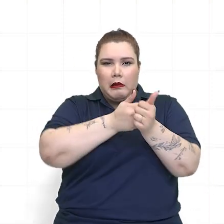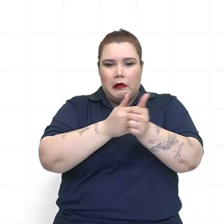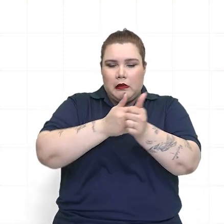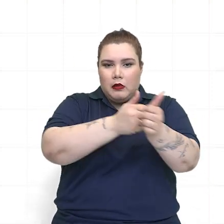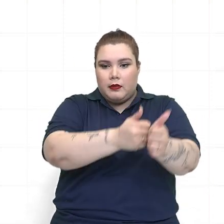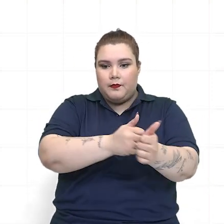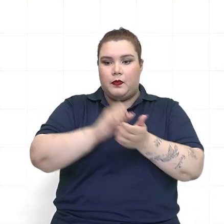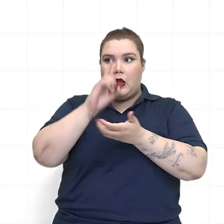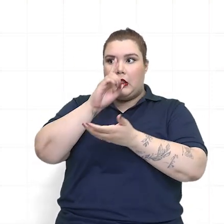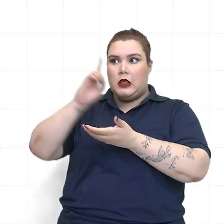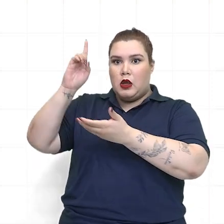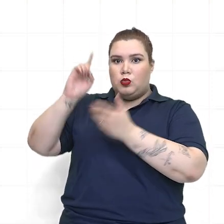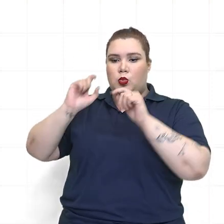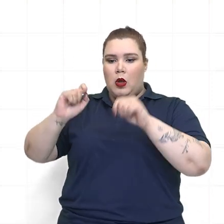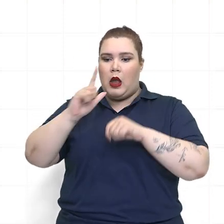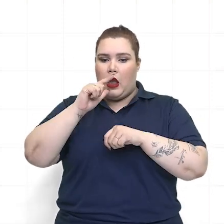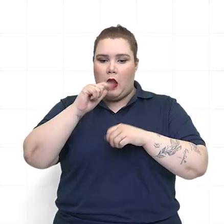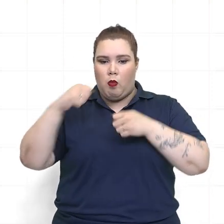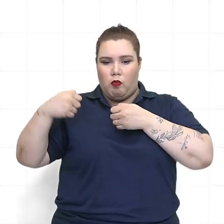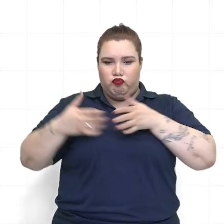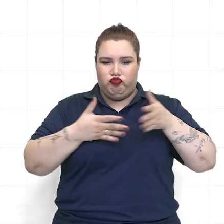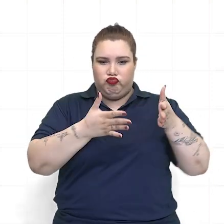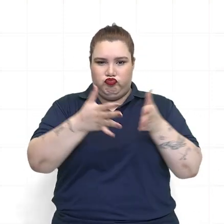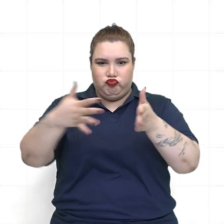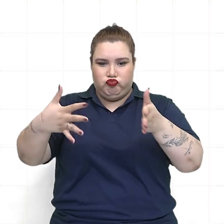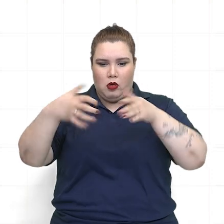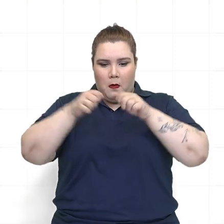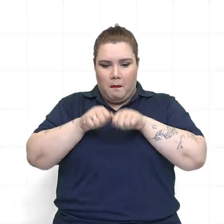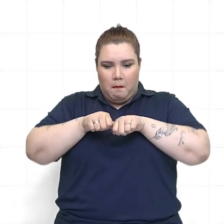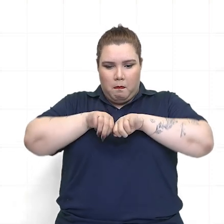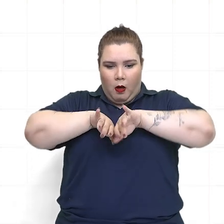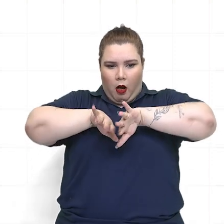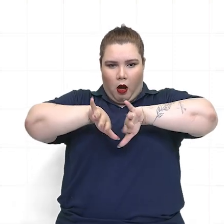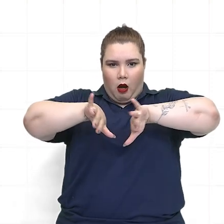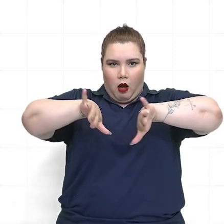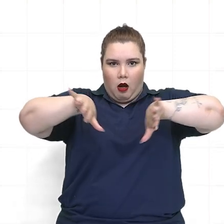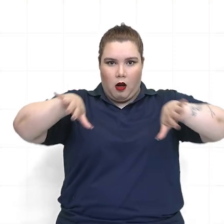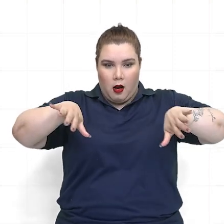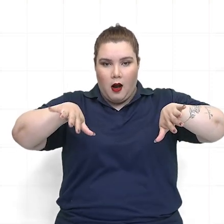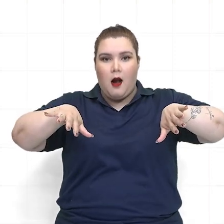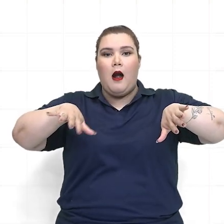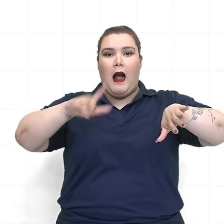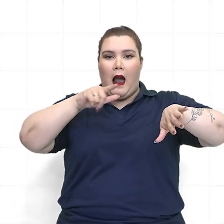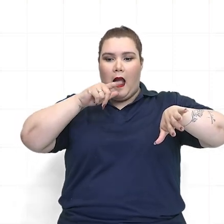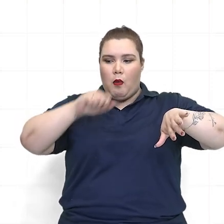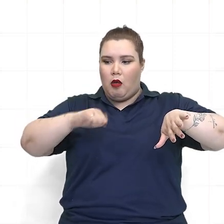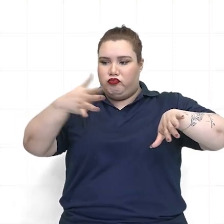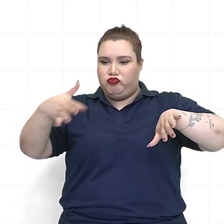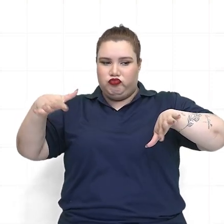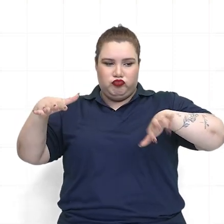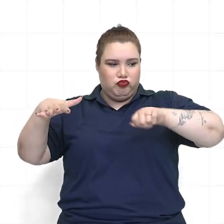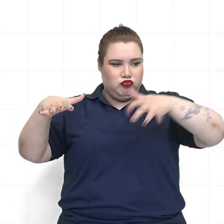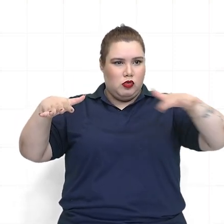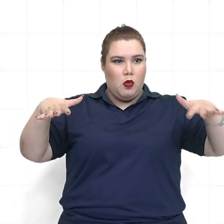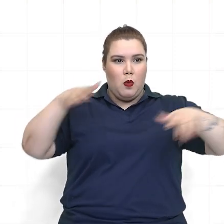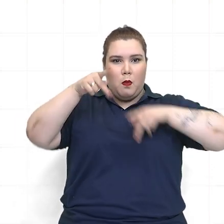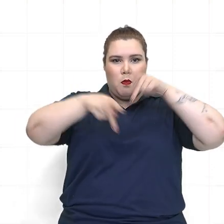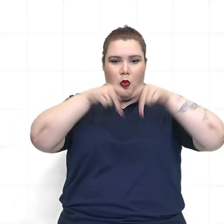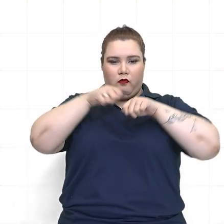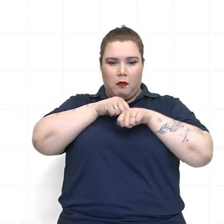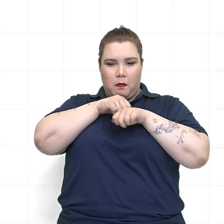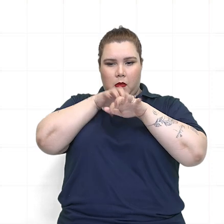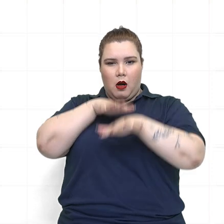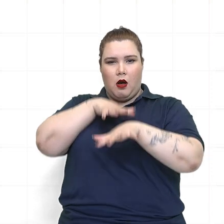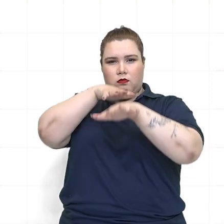Deus abriu o Mar Vermelho, né, para permitir que o povo passasse. Apesar